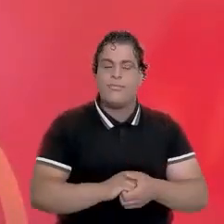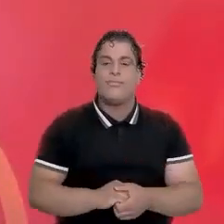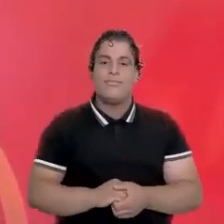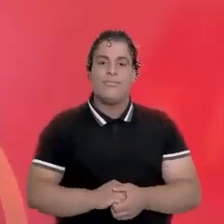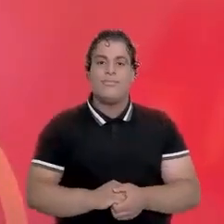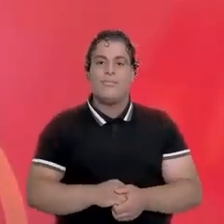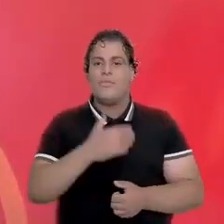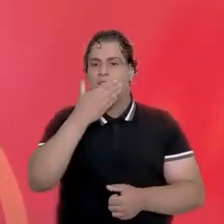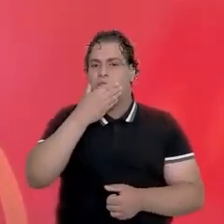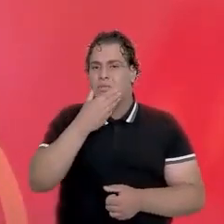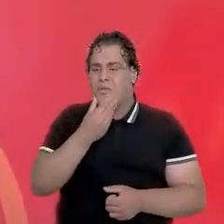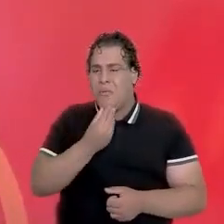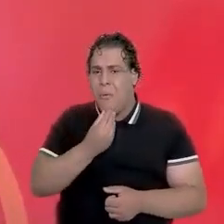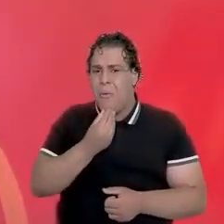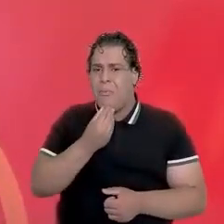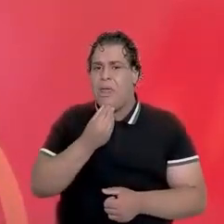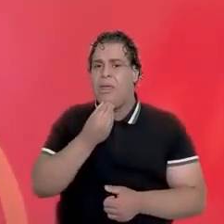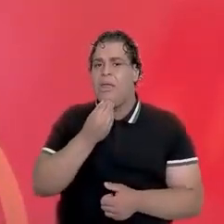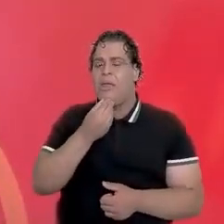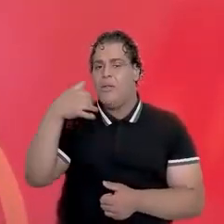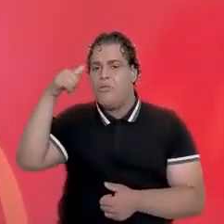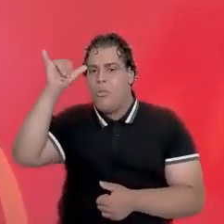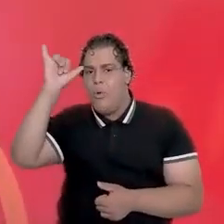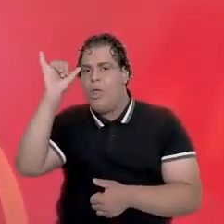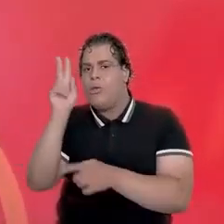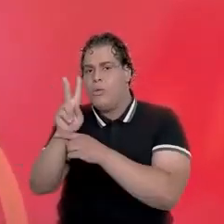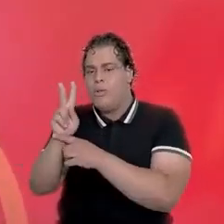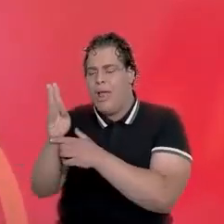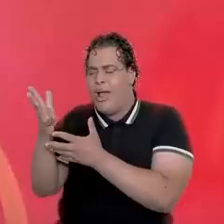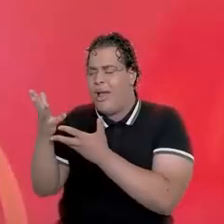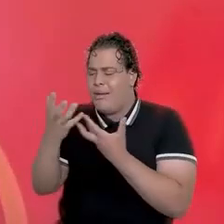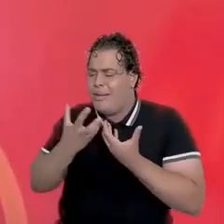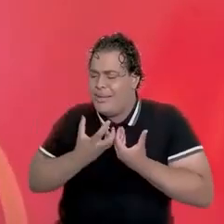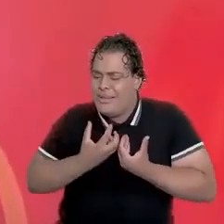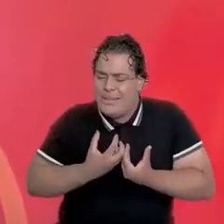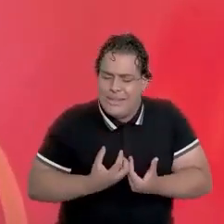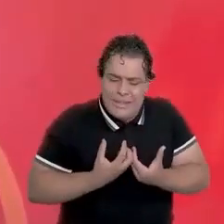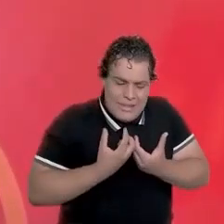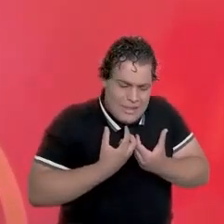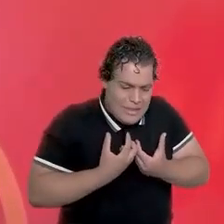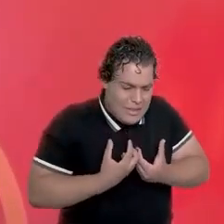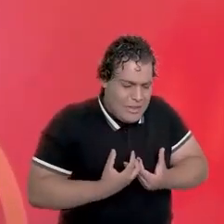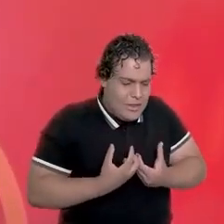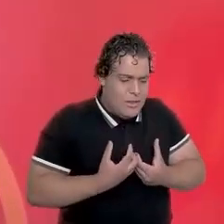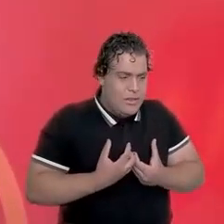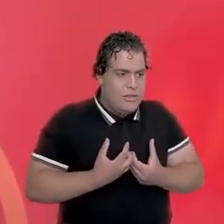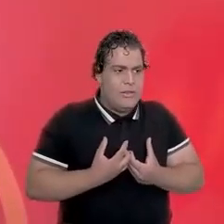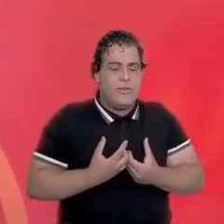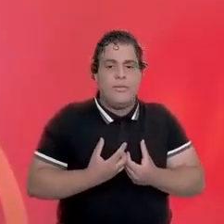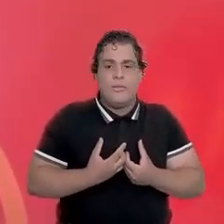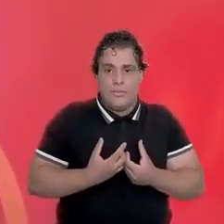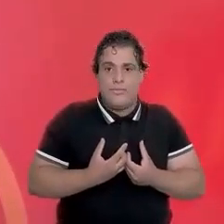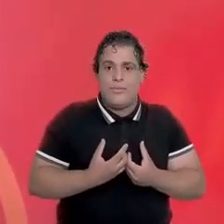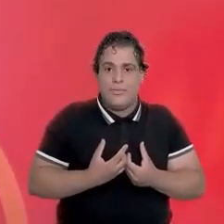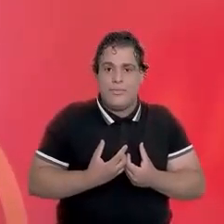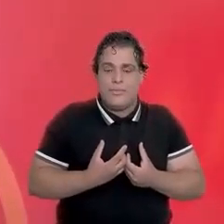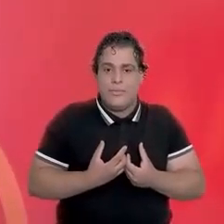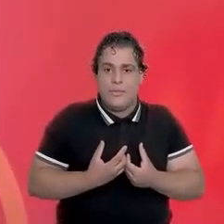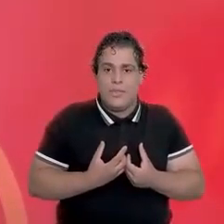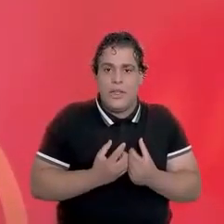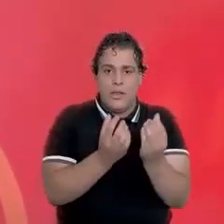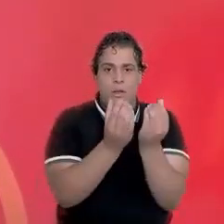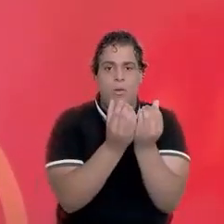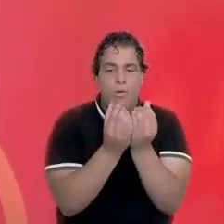carreiro chega cansado, tira a canga dos bois. O milho